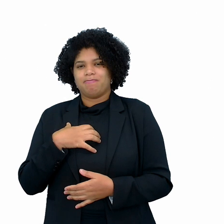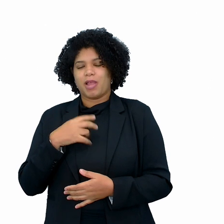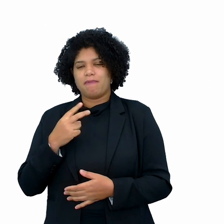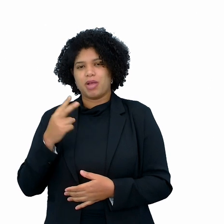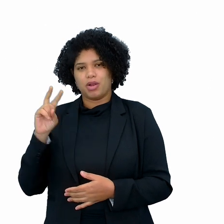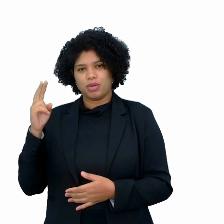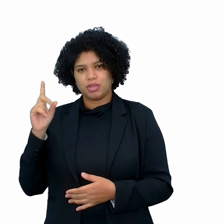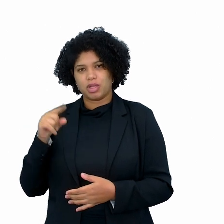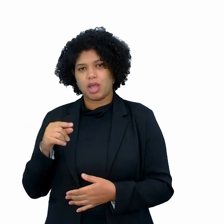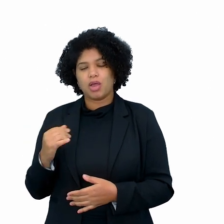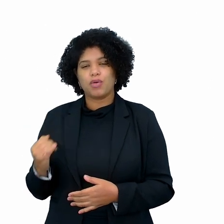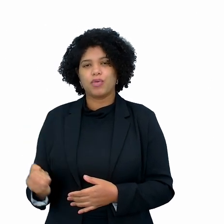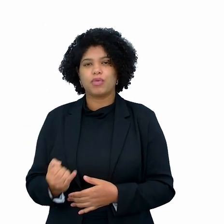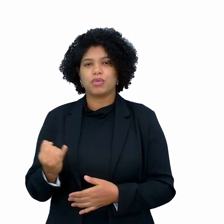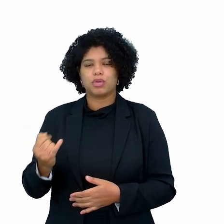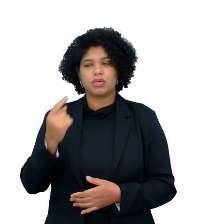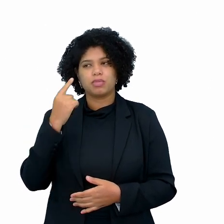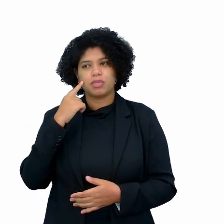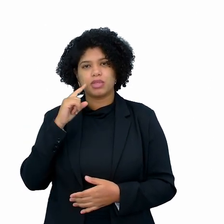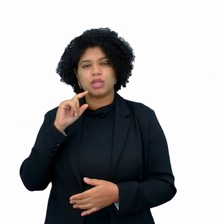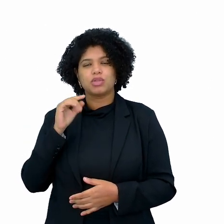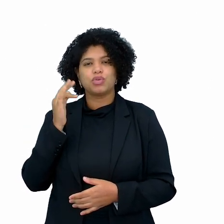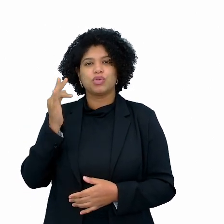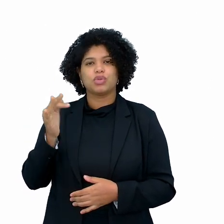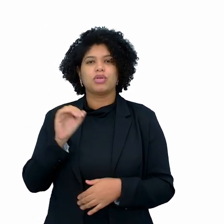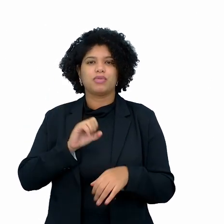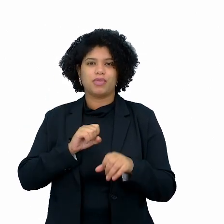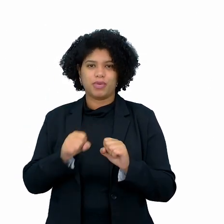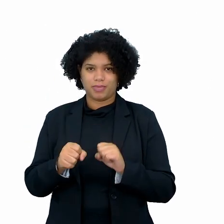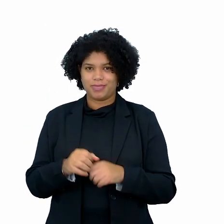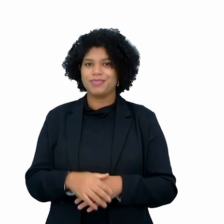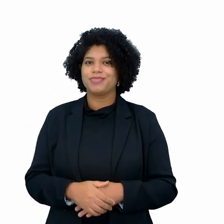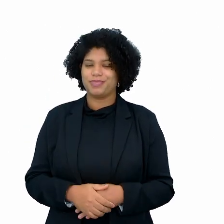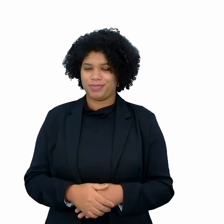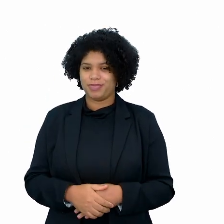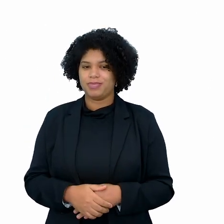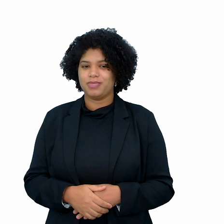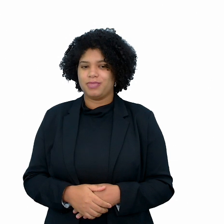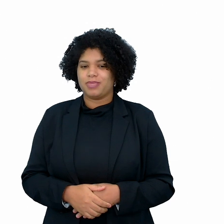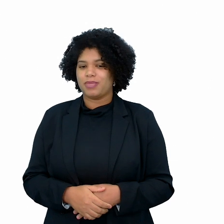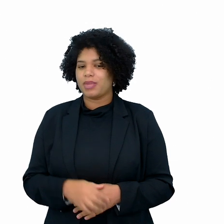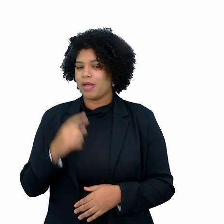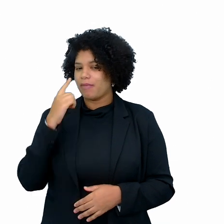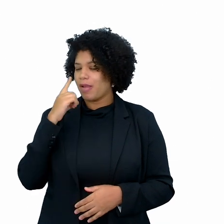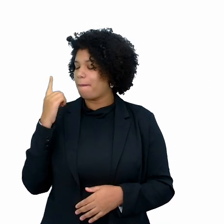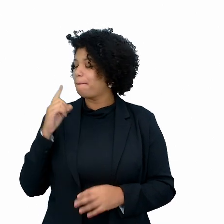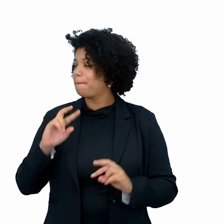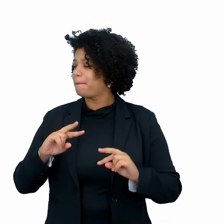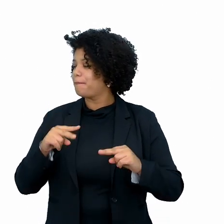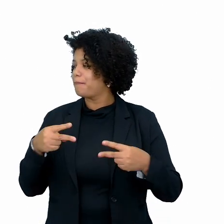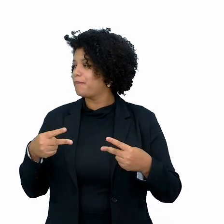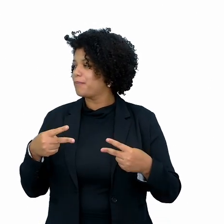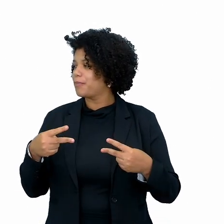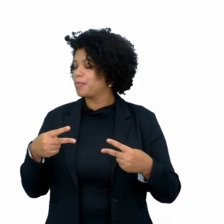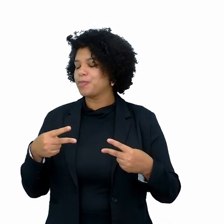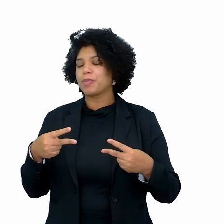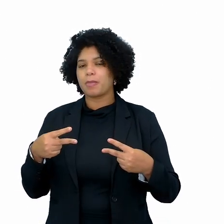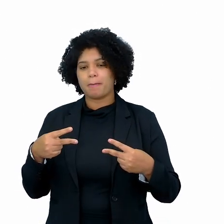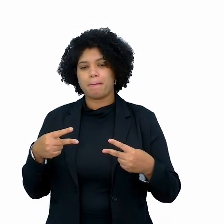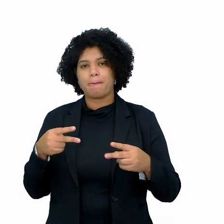para a gente pensar as futuras formações aqui. Então, ó, bit.ly Recuperacal 2021, tem o QR Code